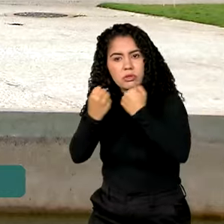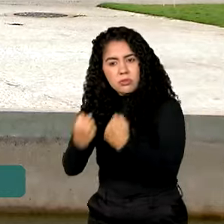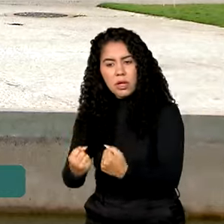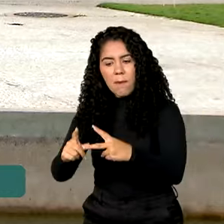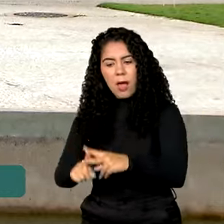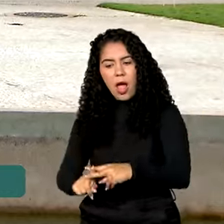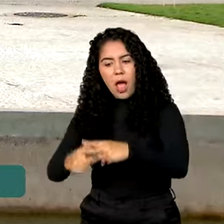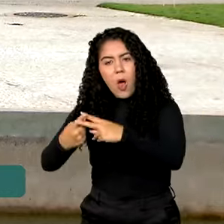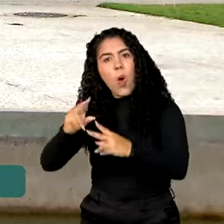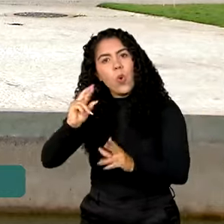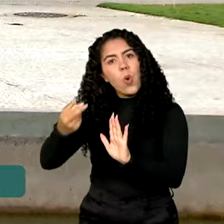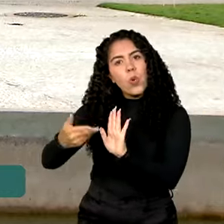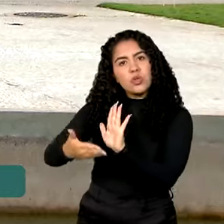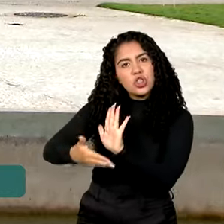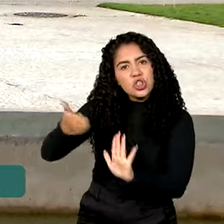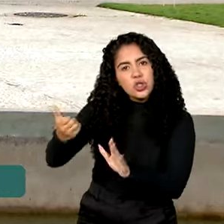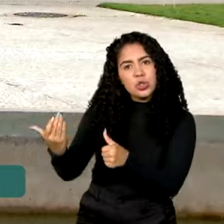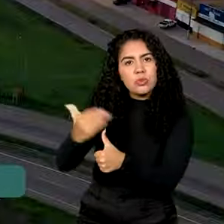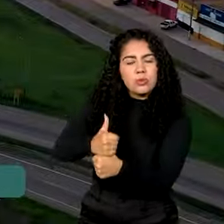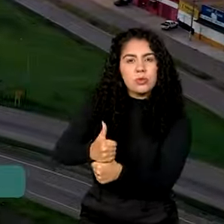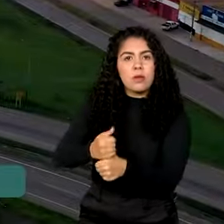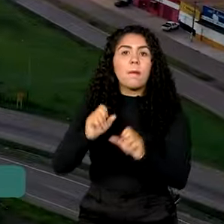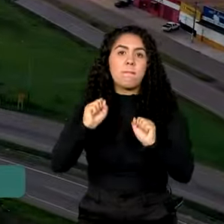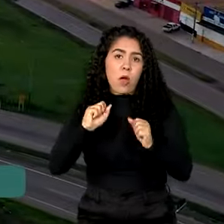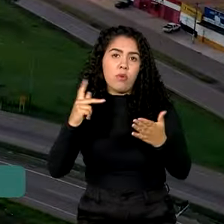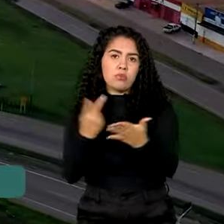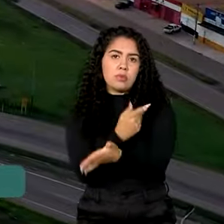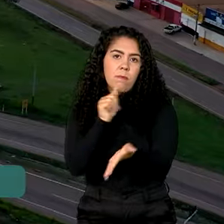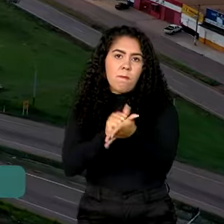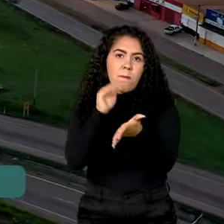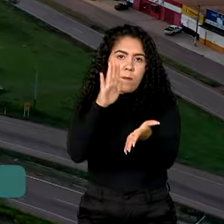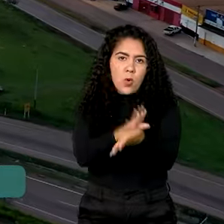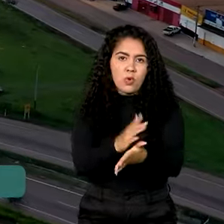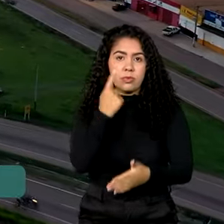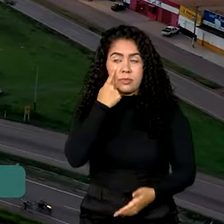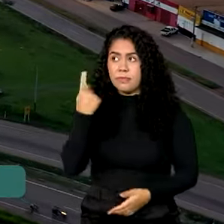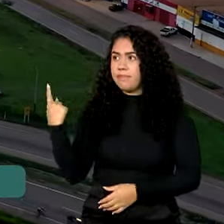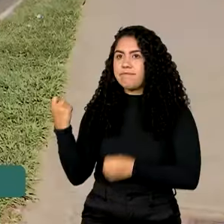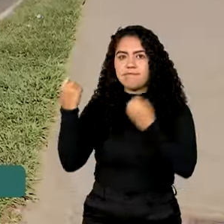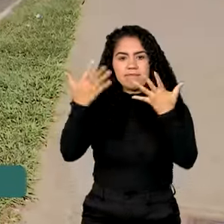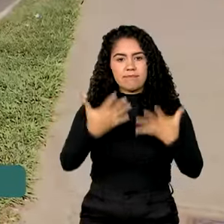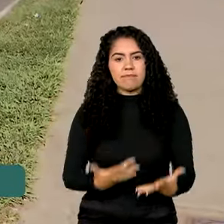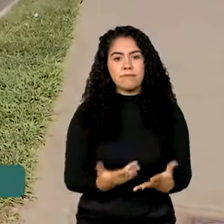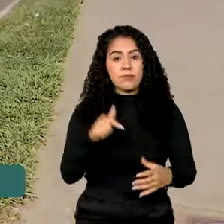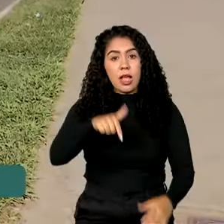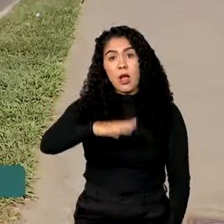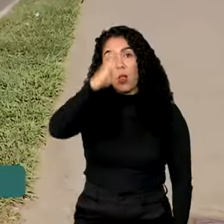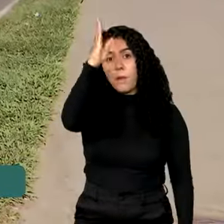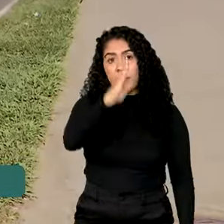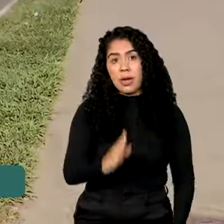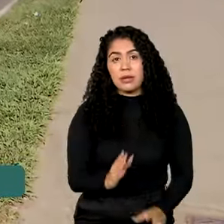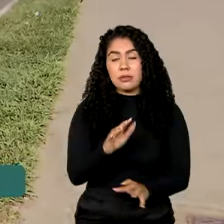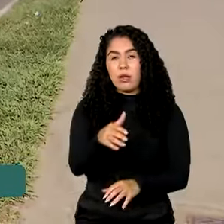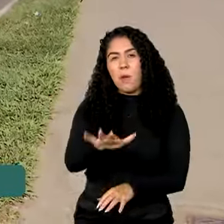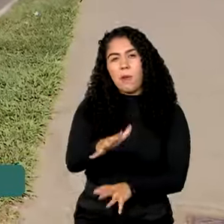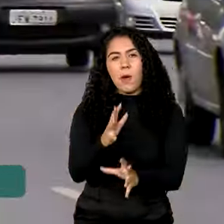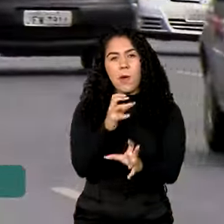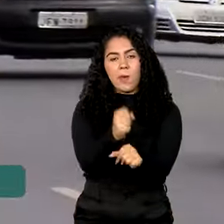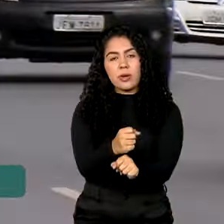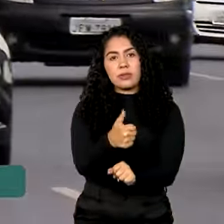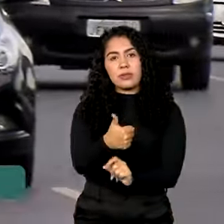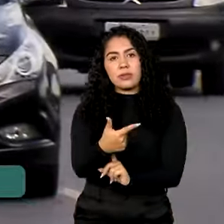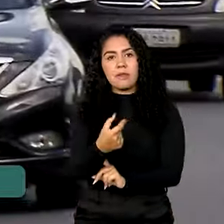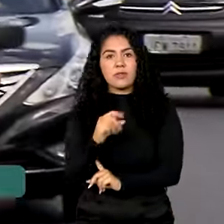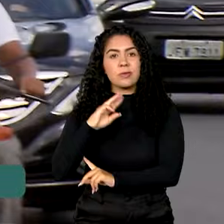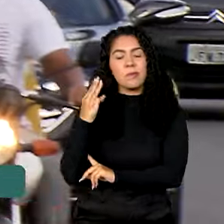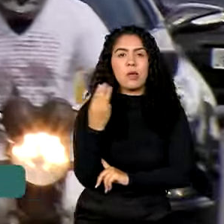ou substituições, sob pena de multa. Com uma das maiores frotas do mundo, o Brasil tem quase 120 milhões de